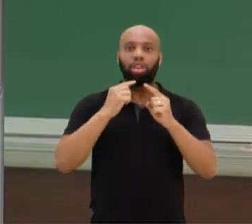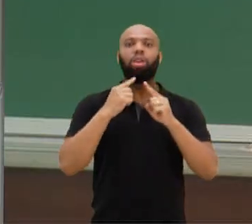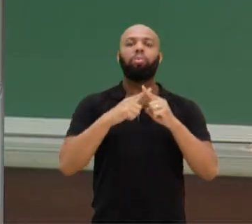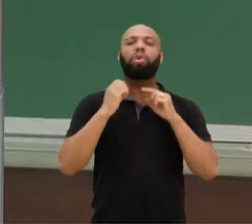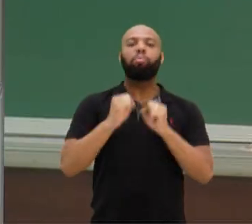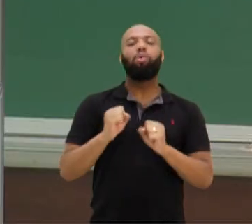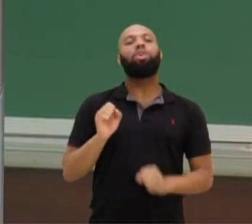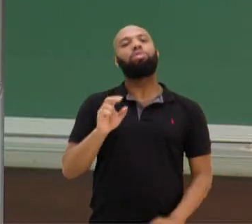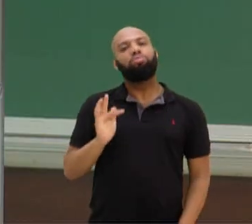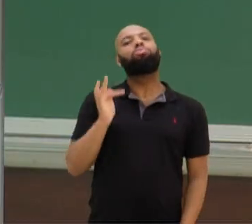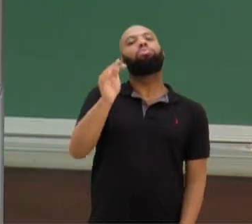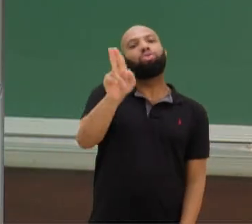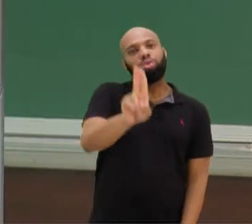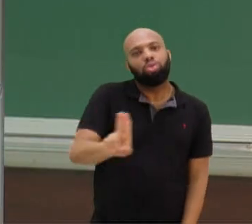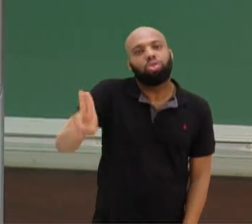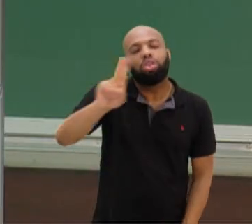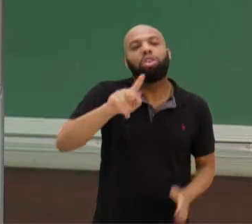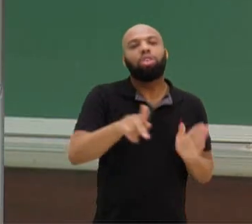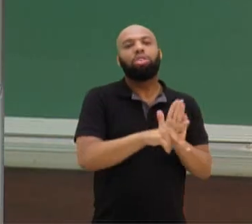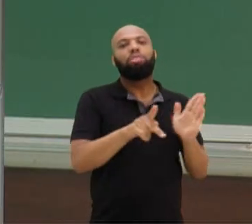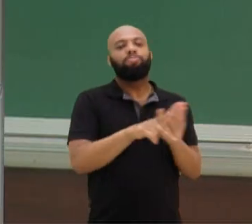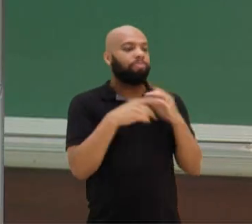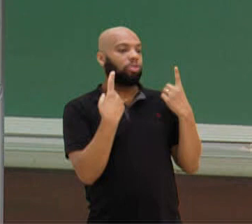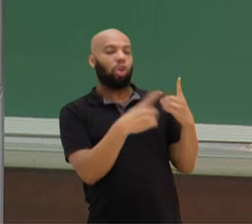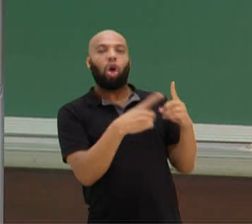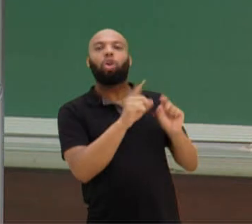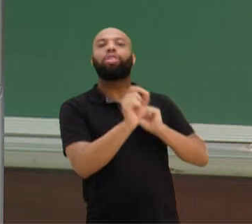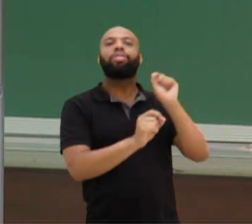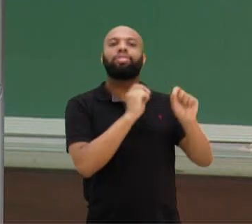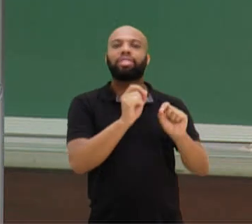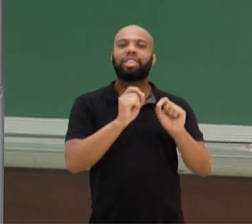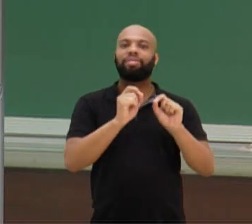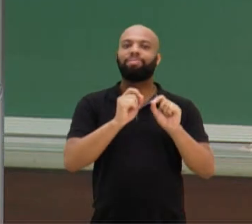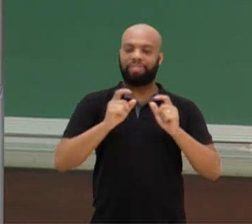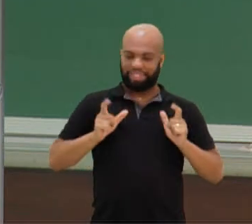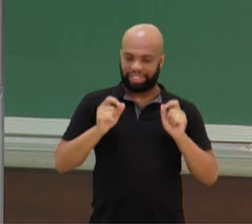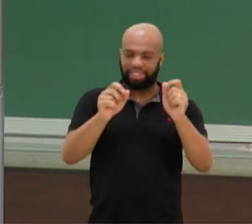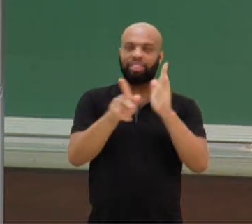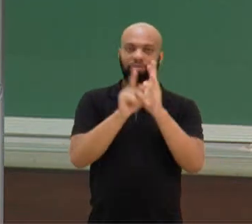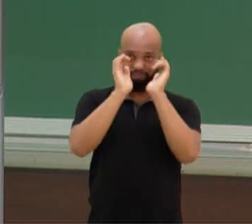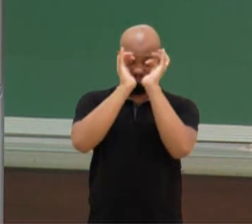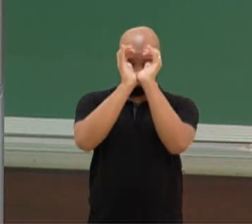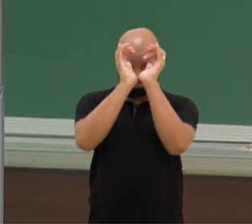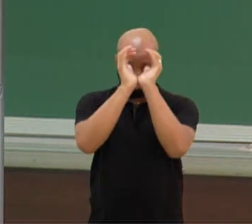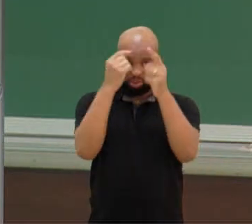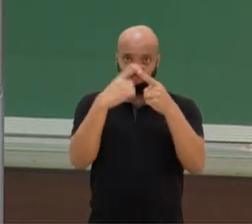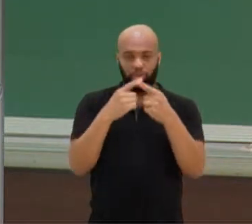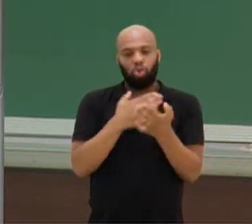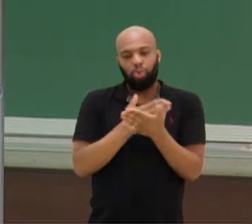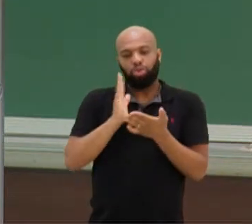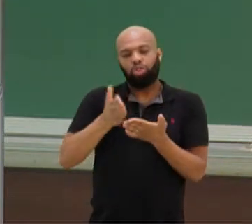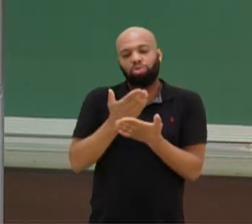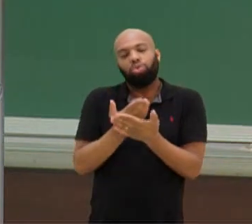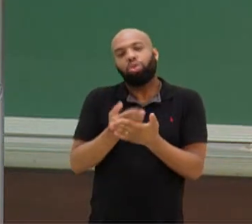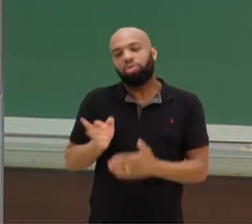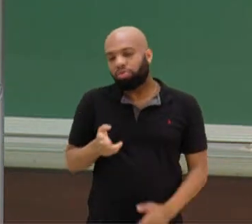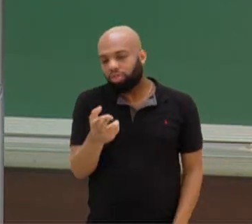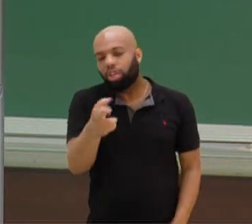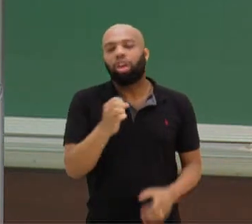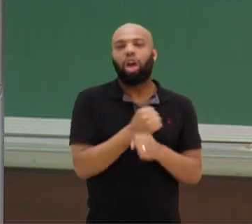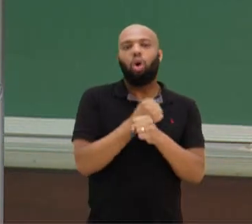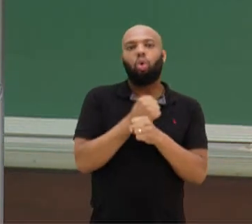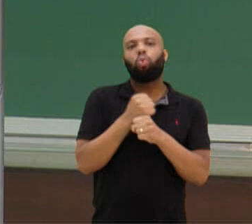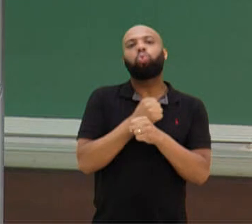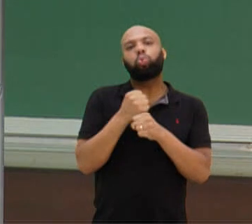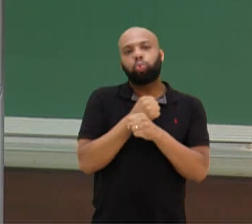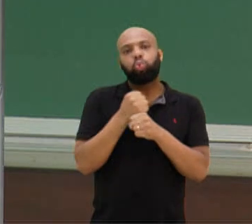do vírus para tratar tumores cerebrais, tá? Então, se começou no camundongo, provavelmente, né, daqui a alguns anos, vai começar